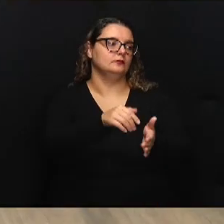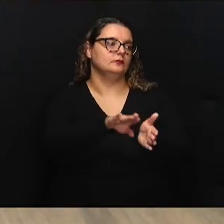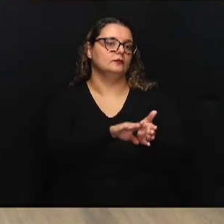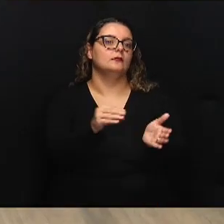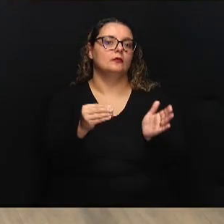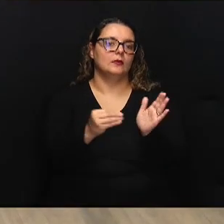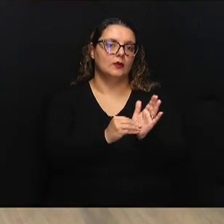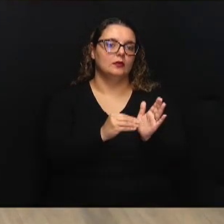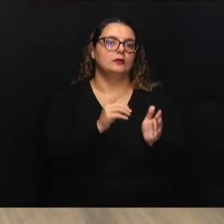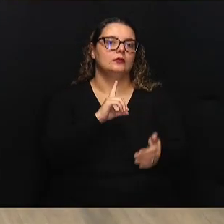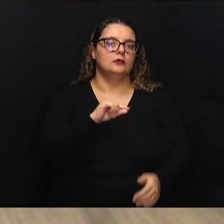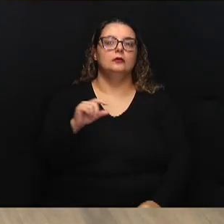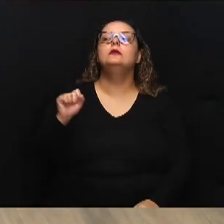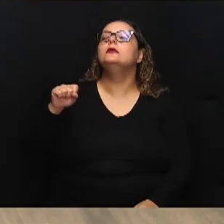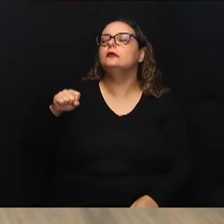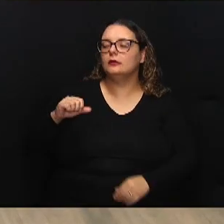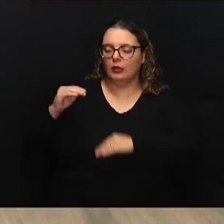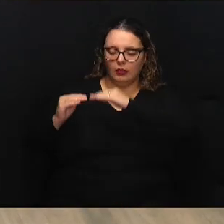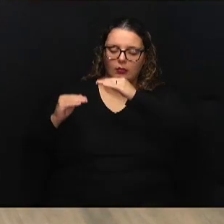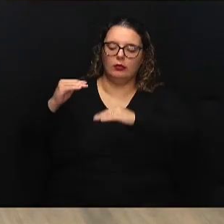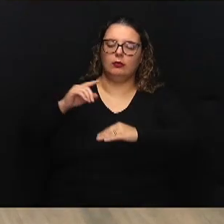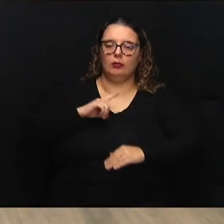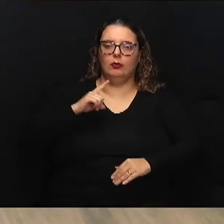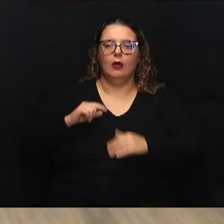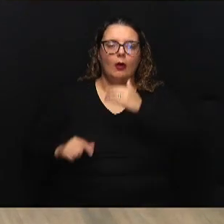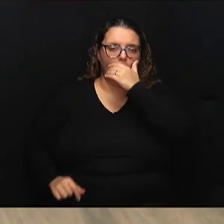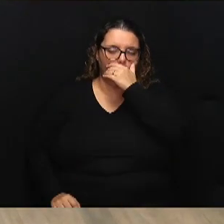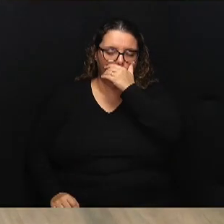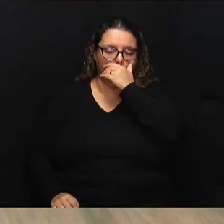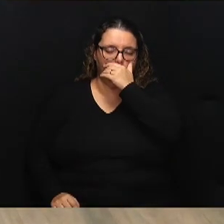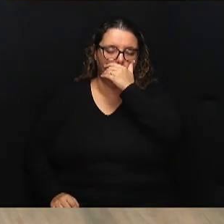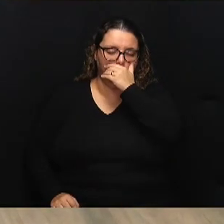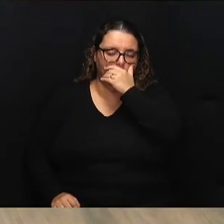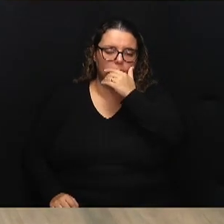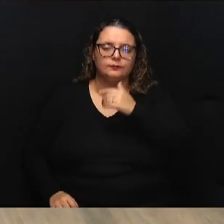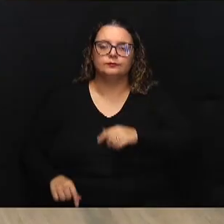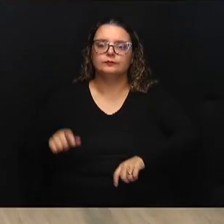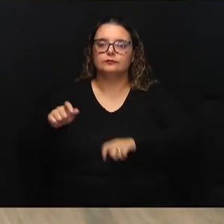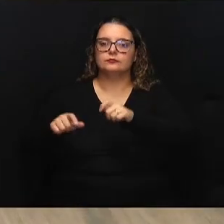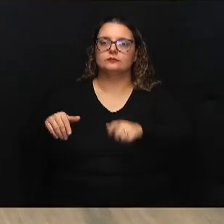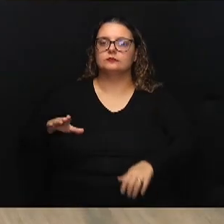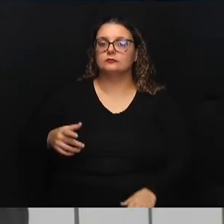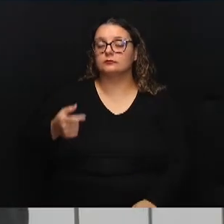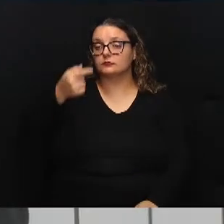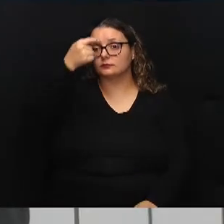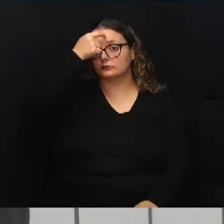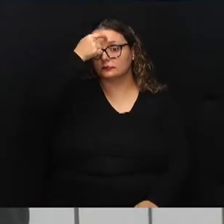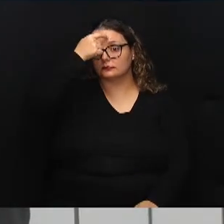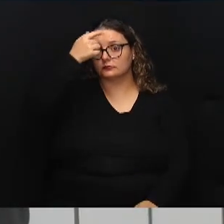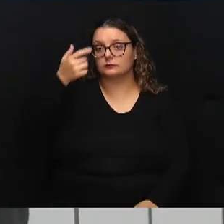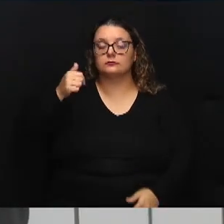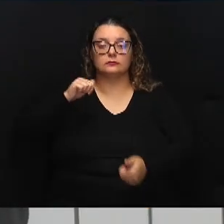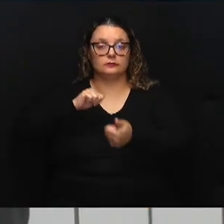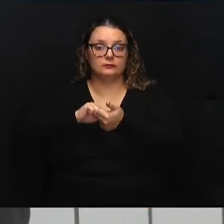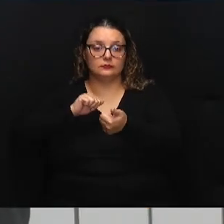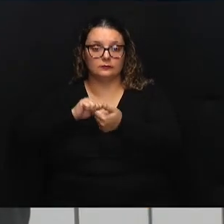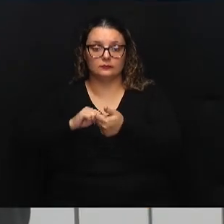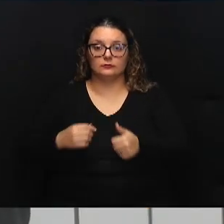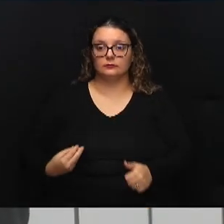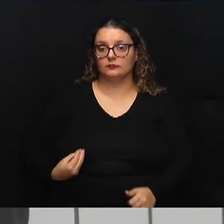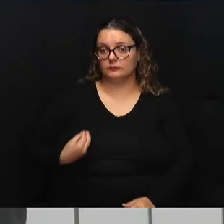Isso. E tem que ter esse equilíbrio. E as pessoas estão muito mais conscientes da qualidade de